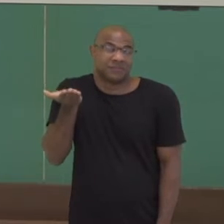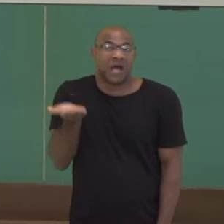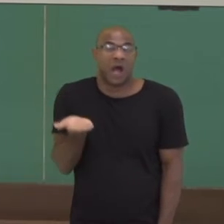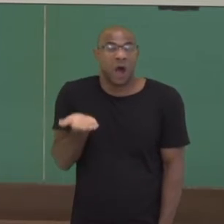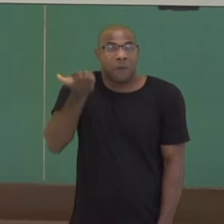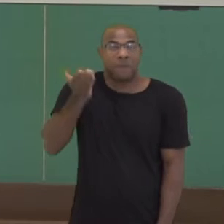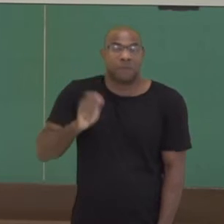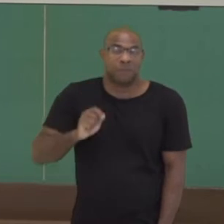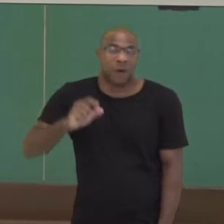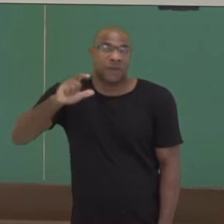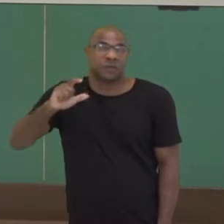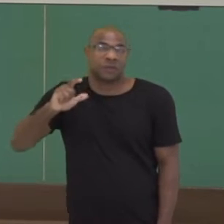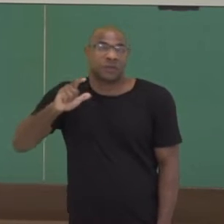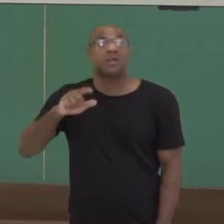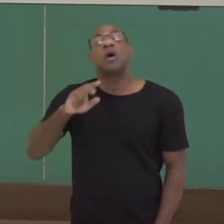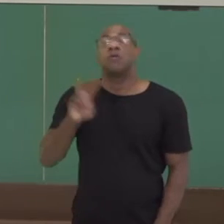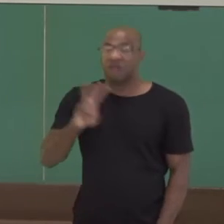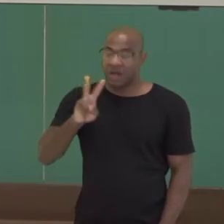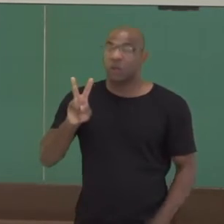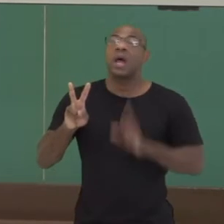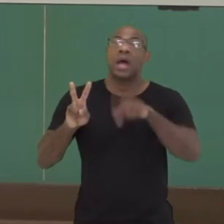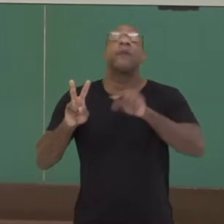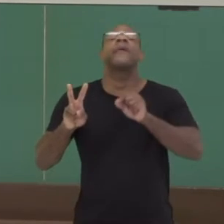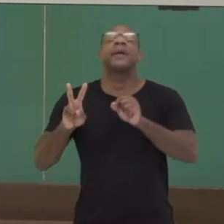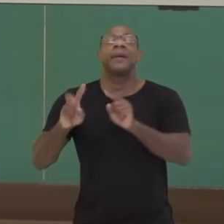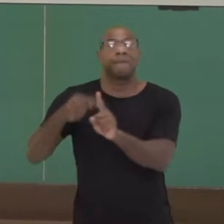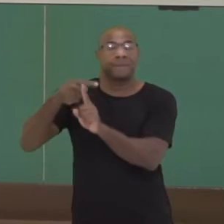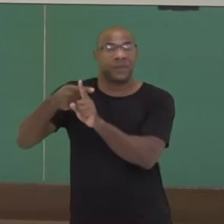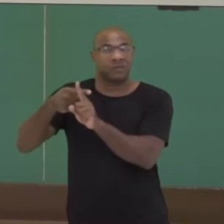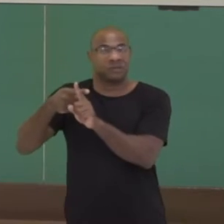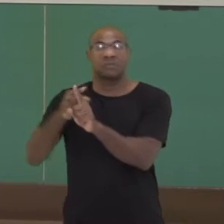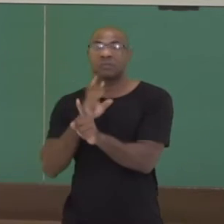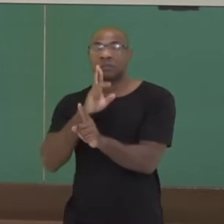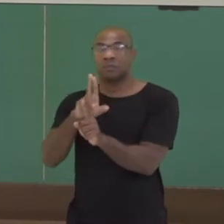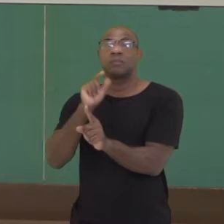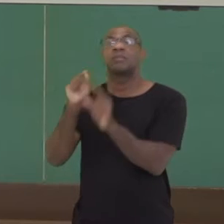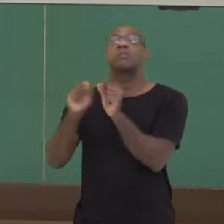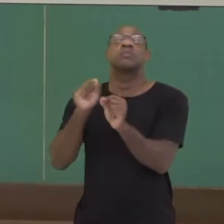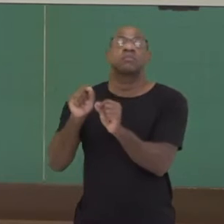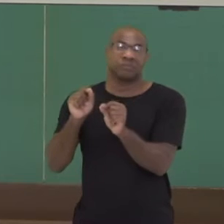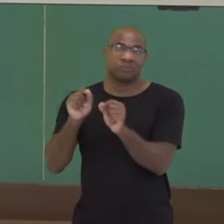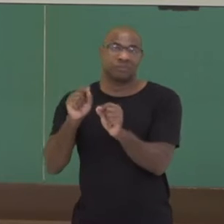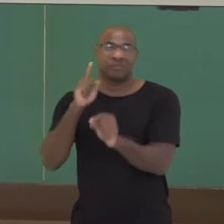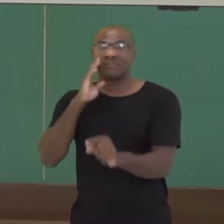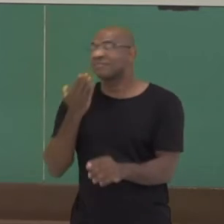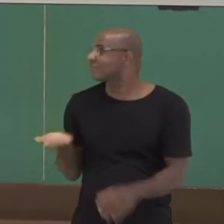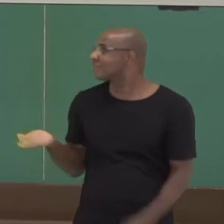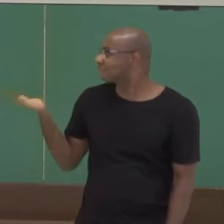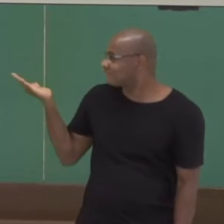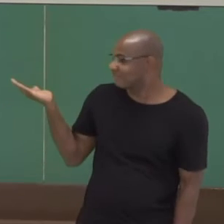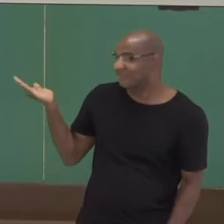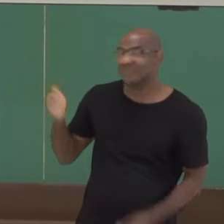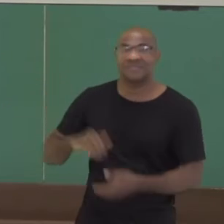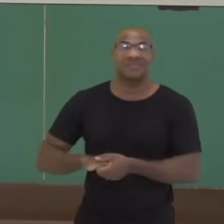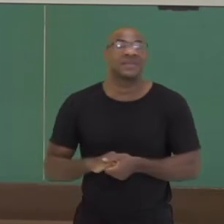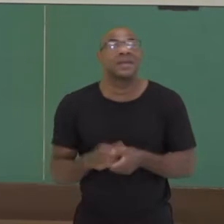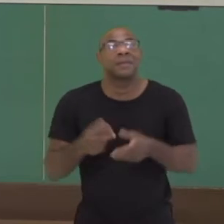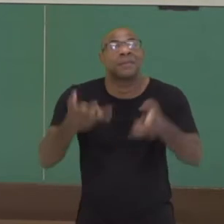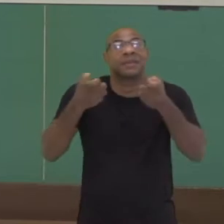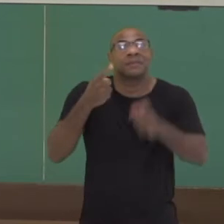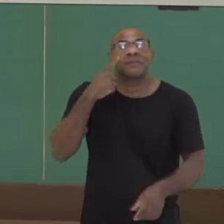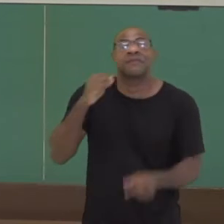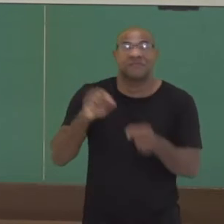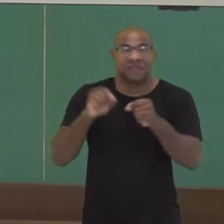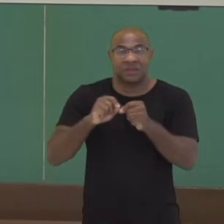valor tem que ser positivo. E o resultado final igual a 1,5, tá? Veja que aqui ele fez o